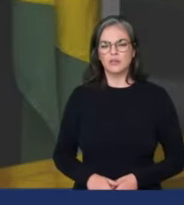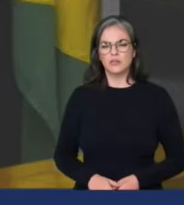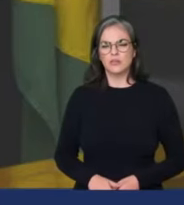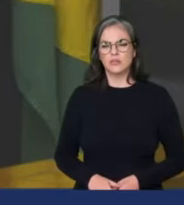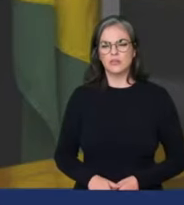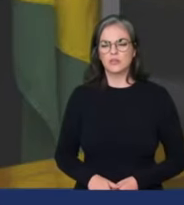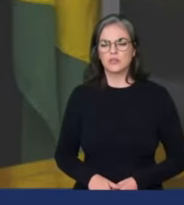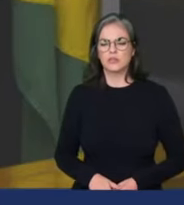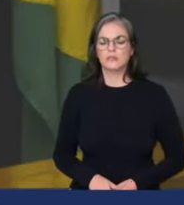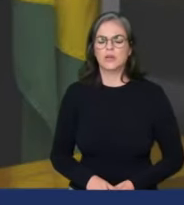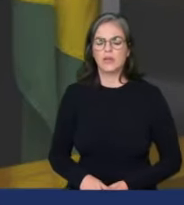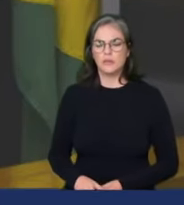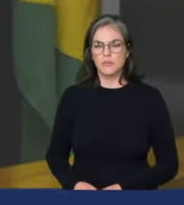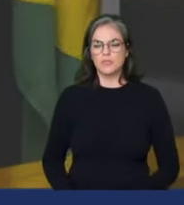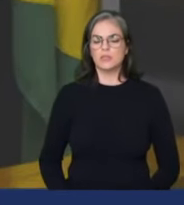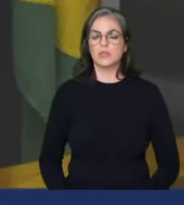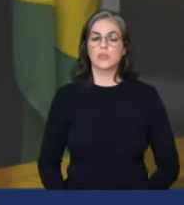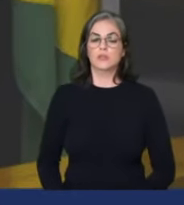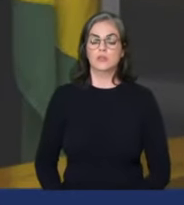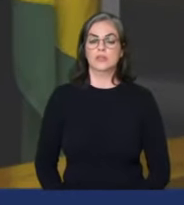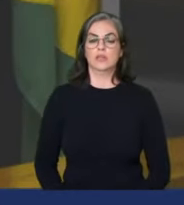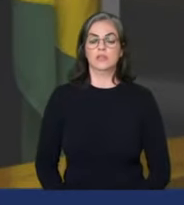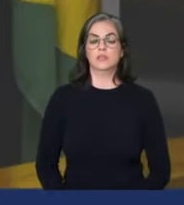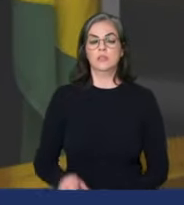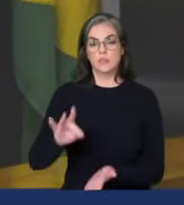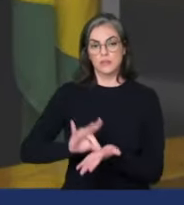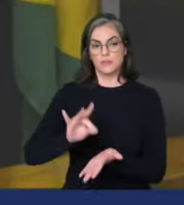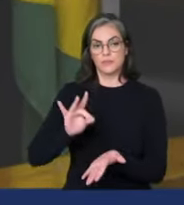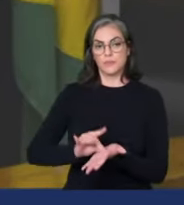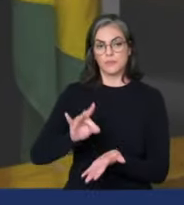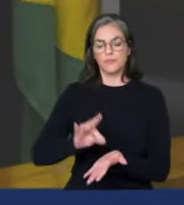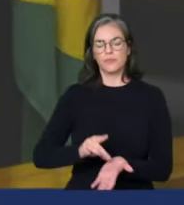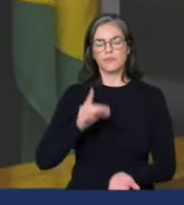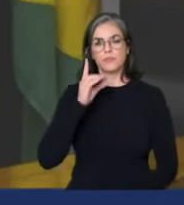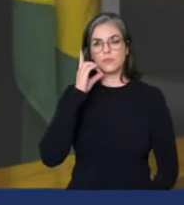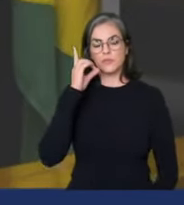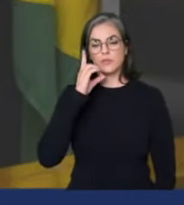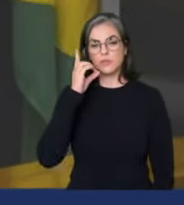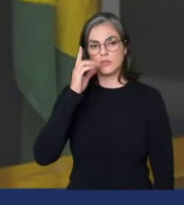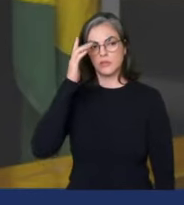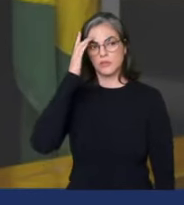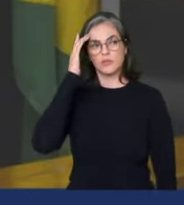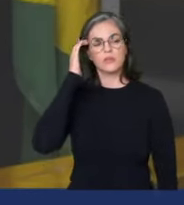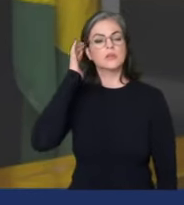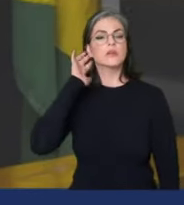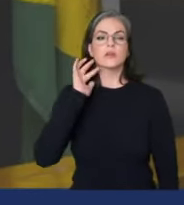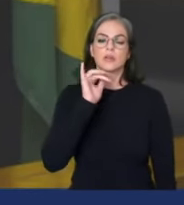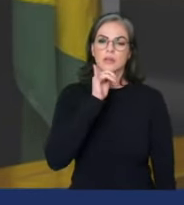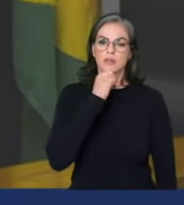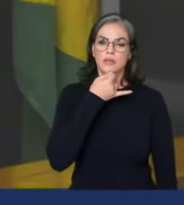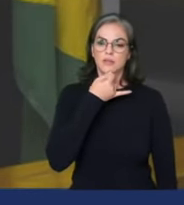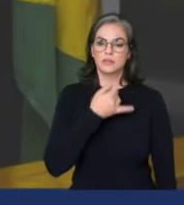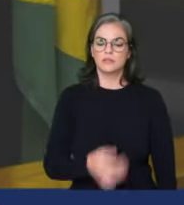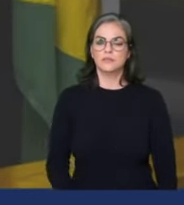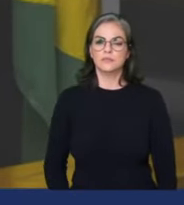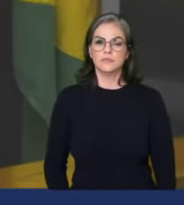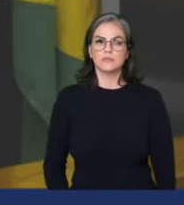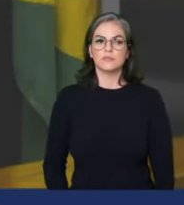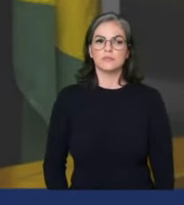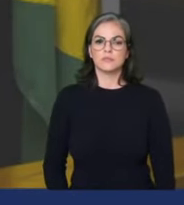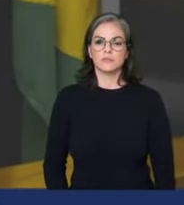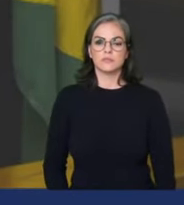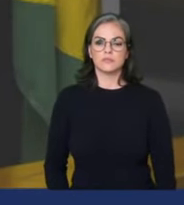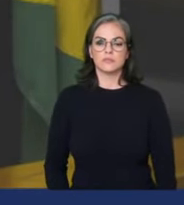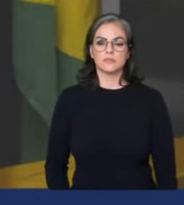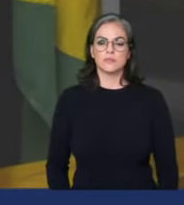deputado, na verdade, o que nós estamos vendo, infelizmente, nesse governo, que se dizia